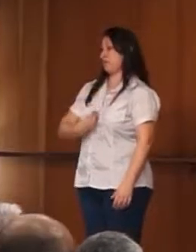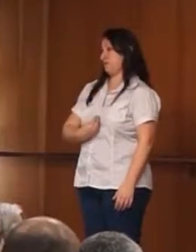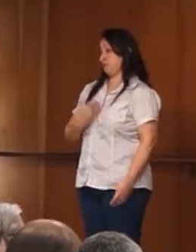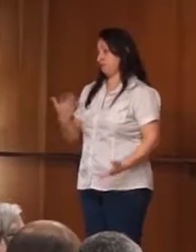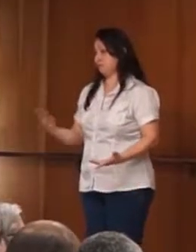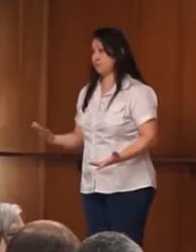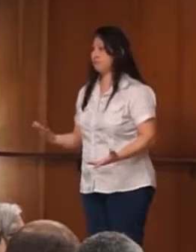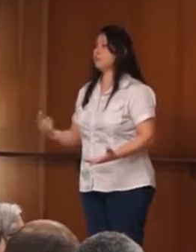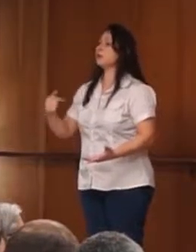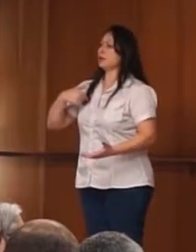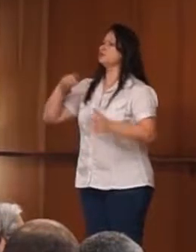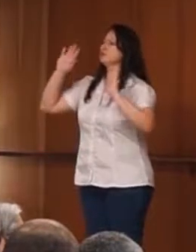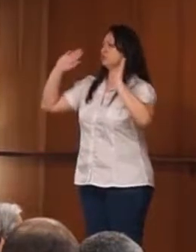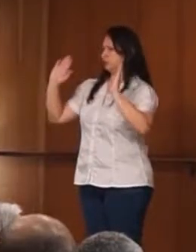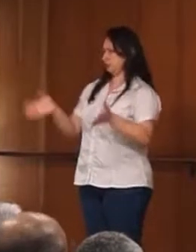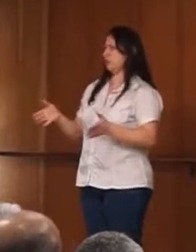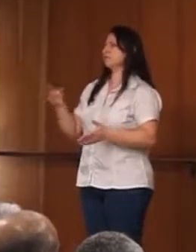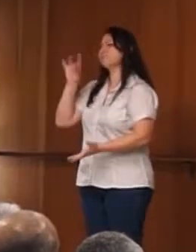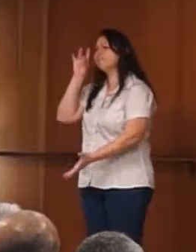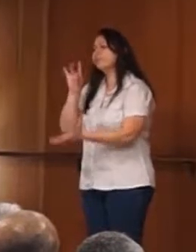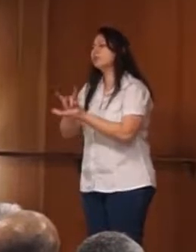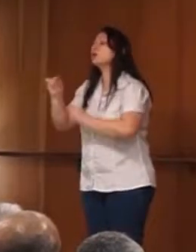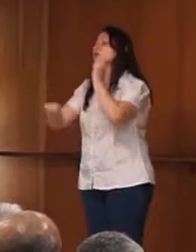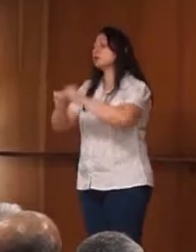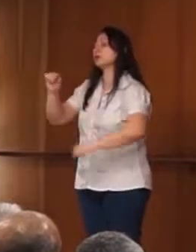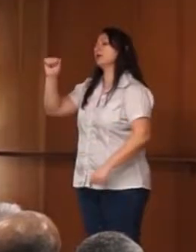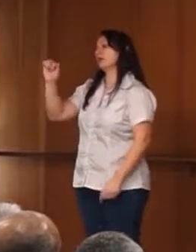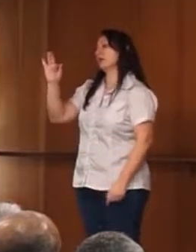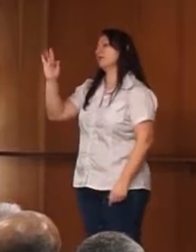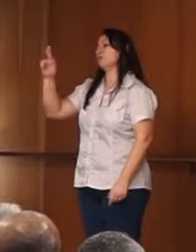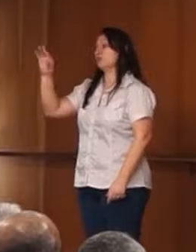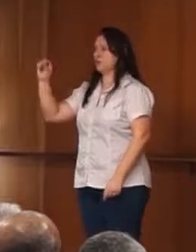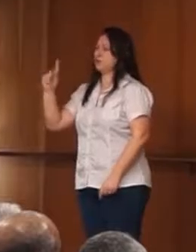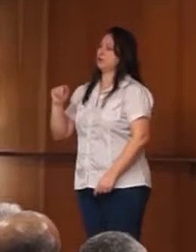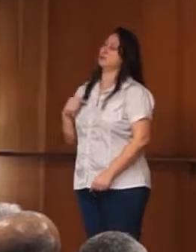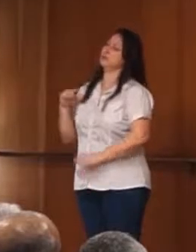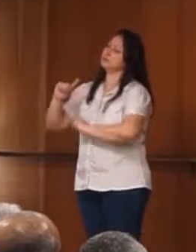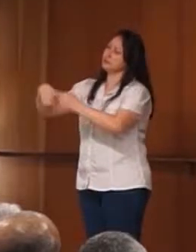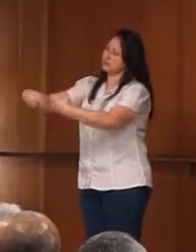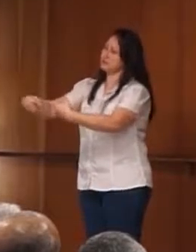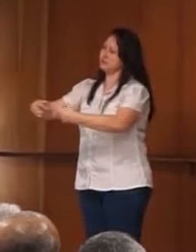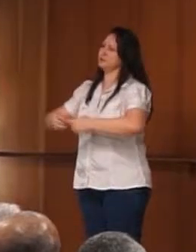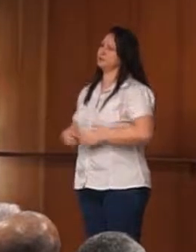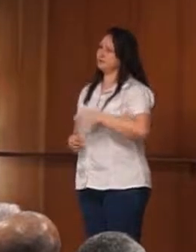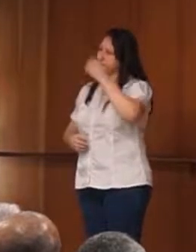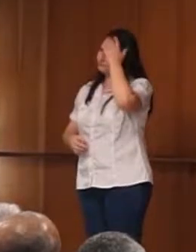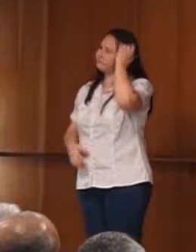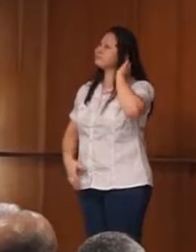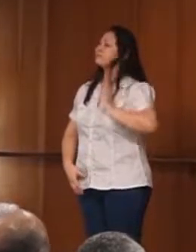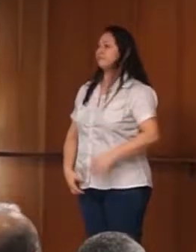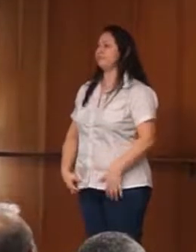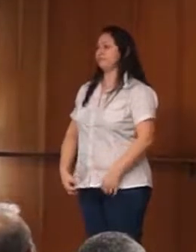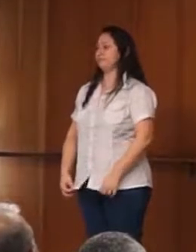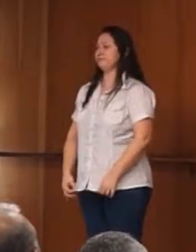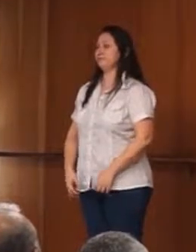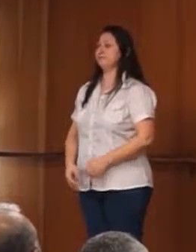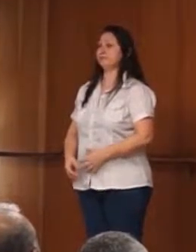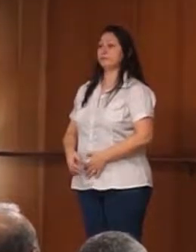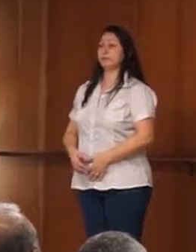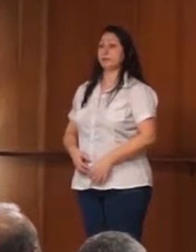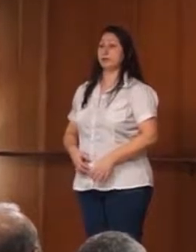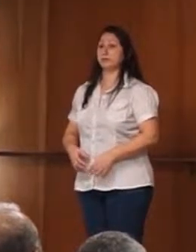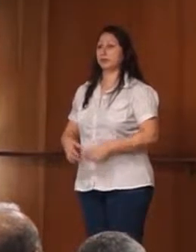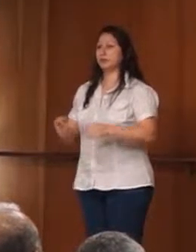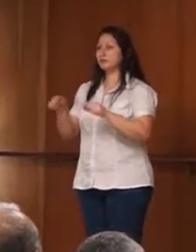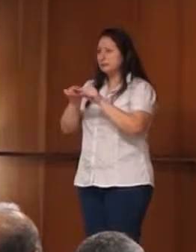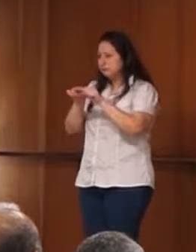Na verdade, eu sou de fato afrodescendente. E às vezes eu tento sublinhar isso, mas nem consigo,